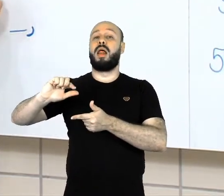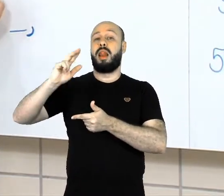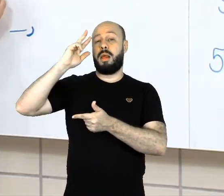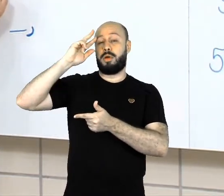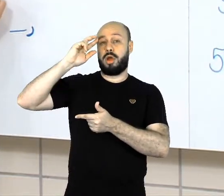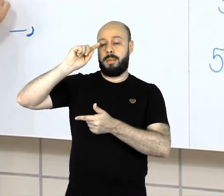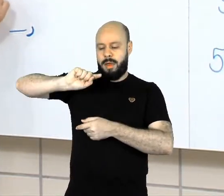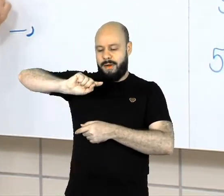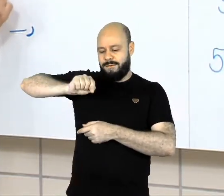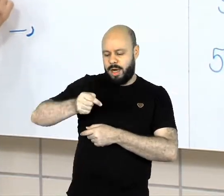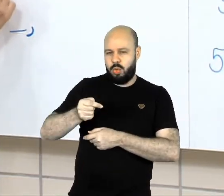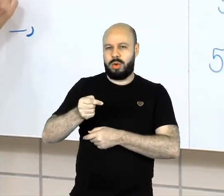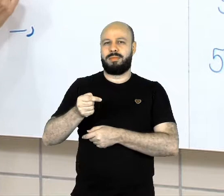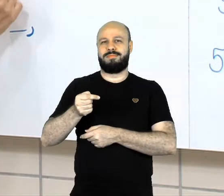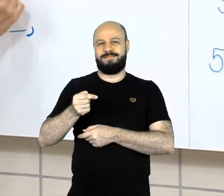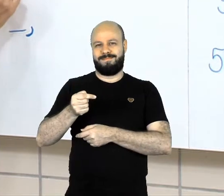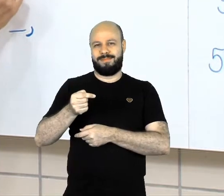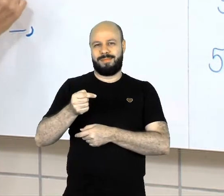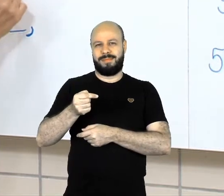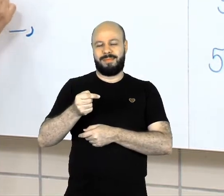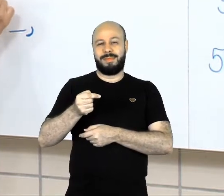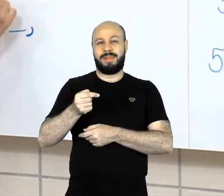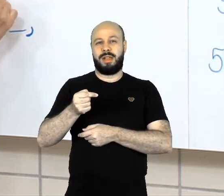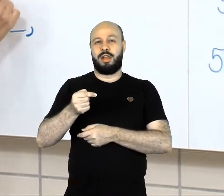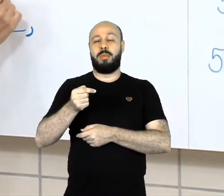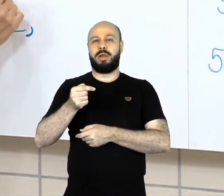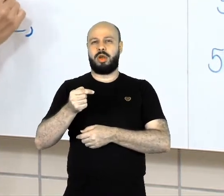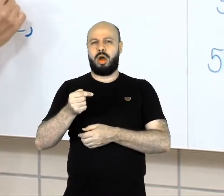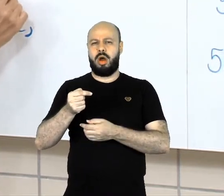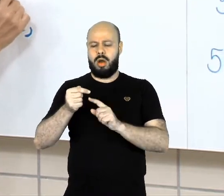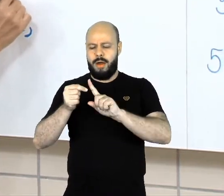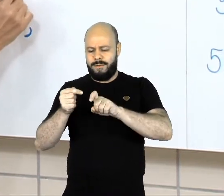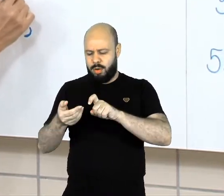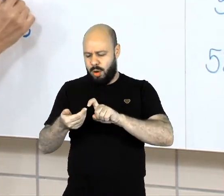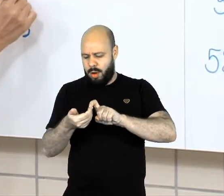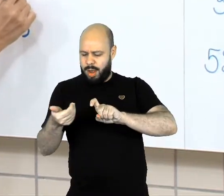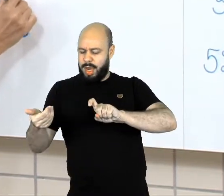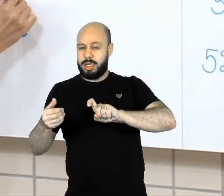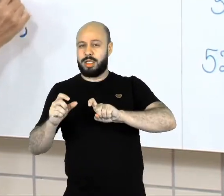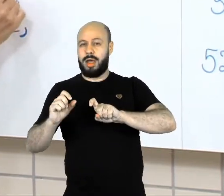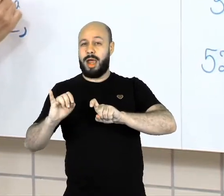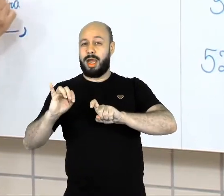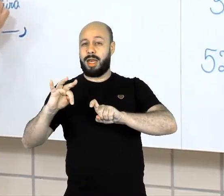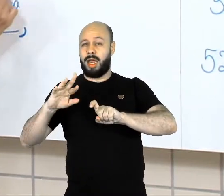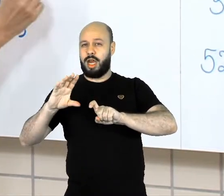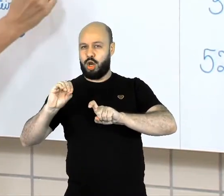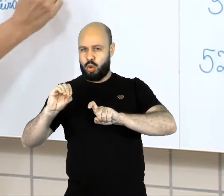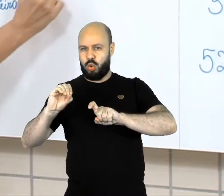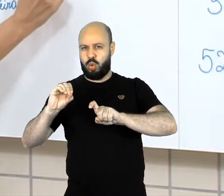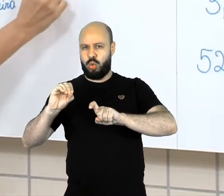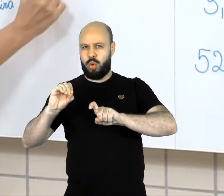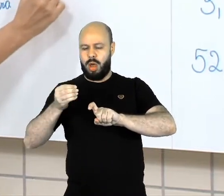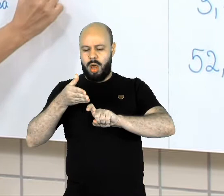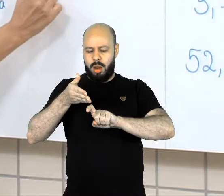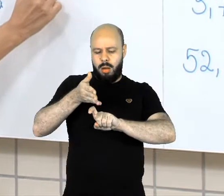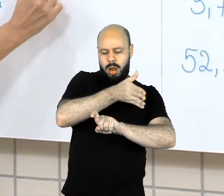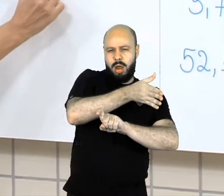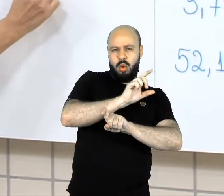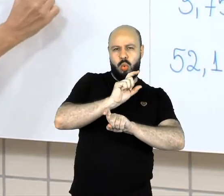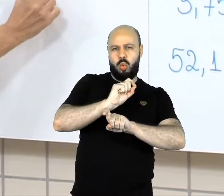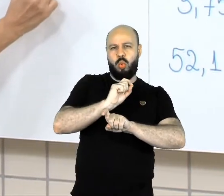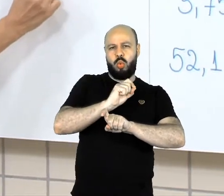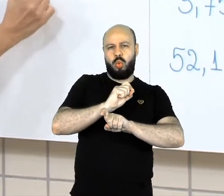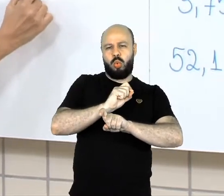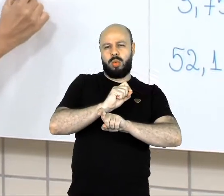vírgula vai vir a parte inteira E depois da vírgula, a